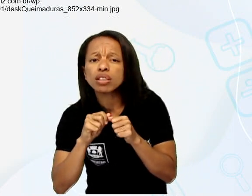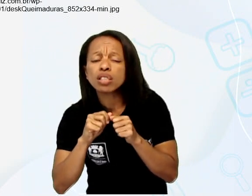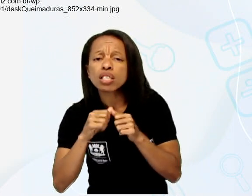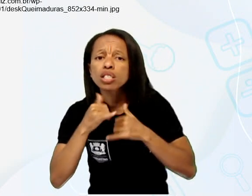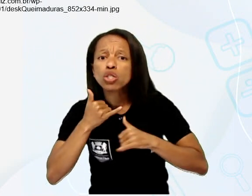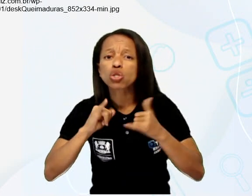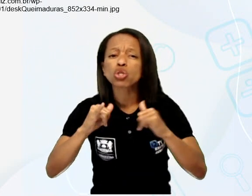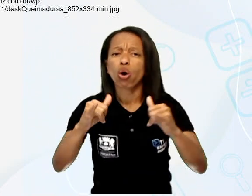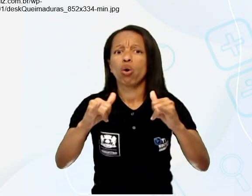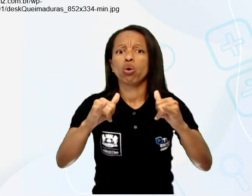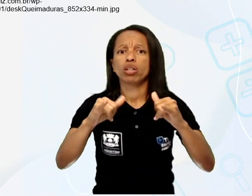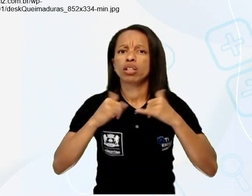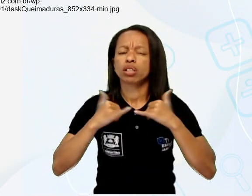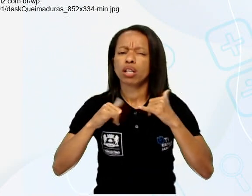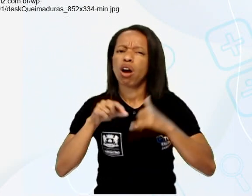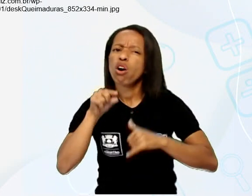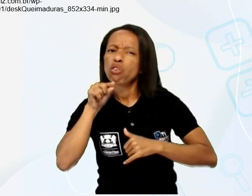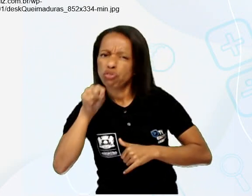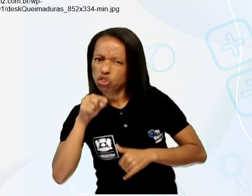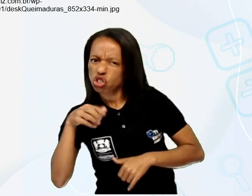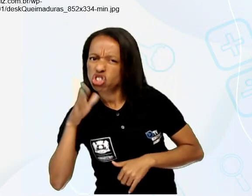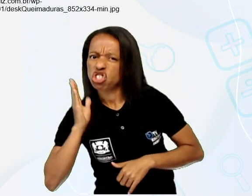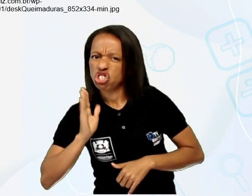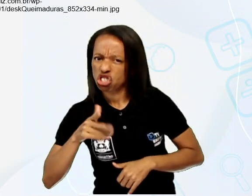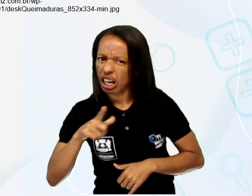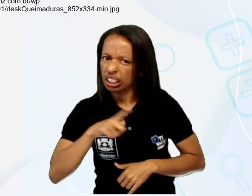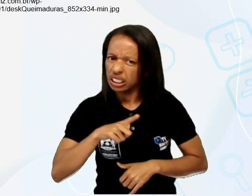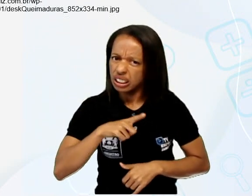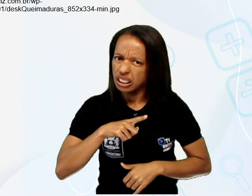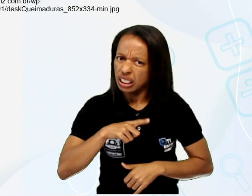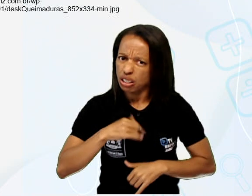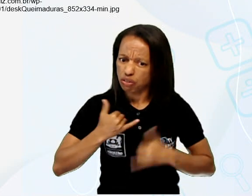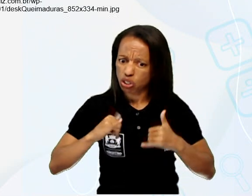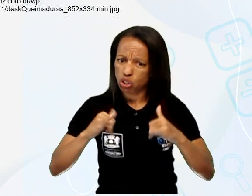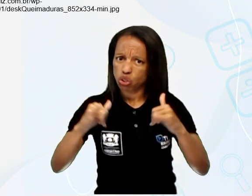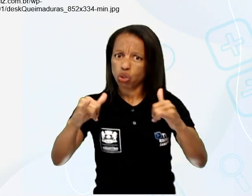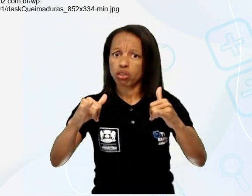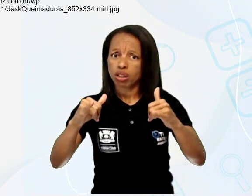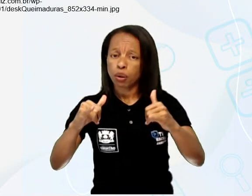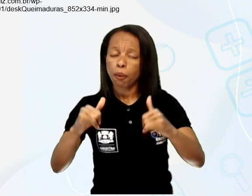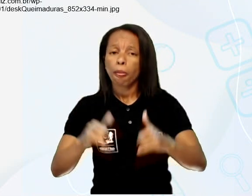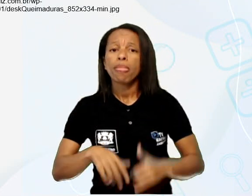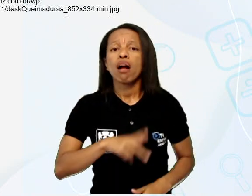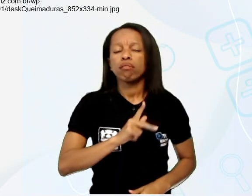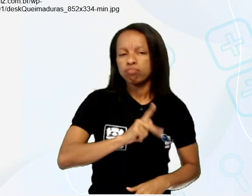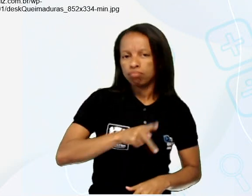Vocês já tiveram experiência de choque doméstico? Eu já tive em casa com meu filho, de